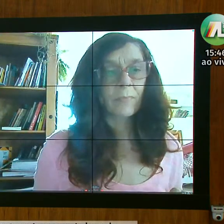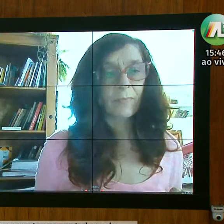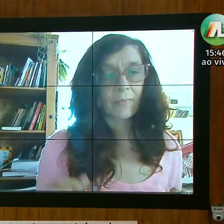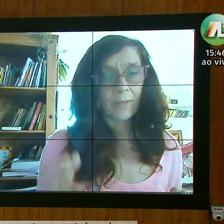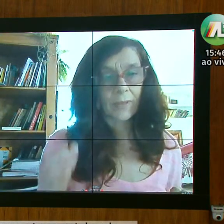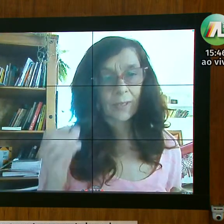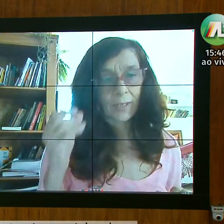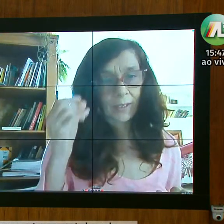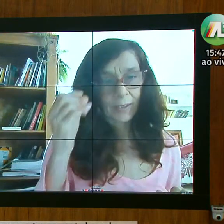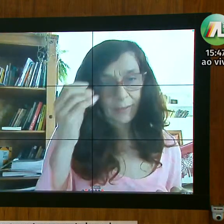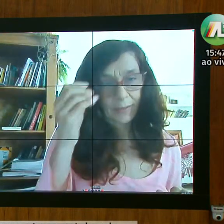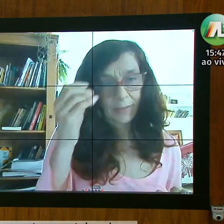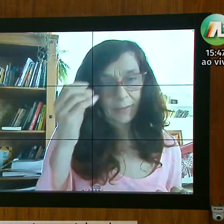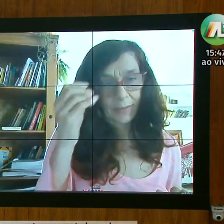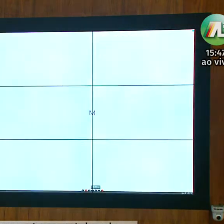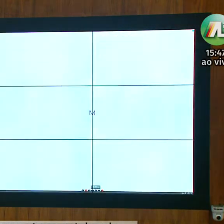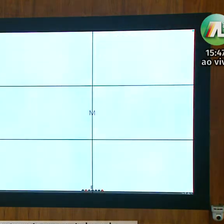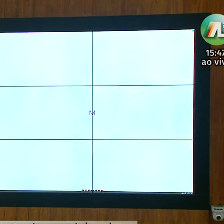Presidente. Alô?